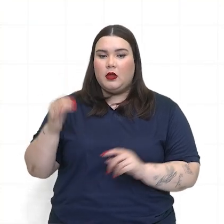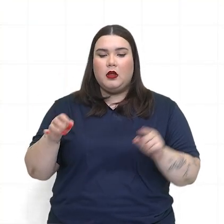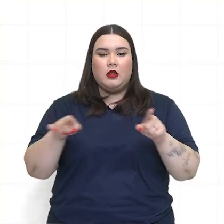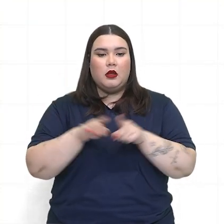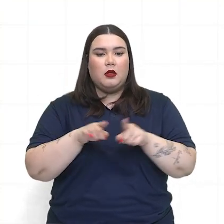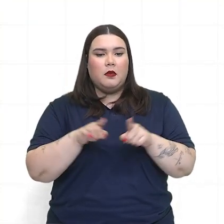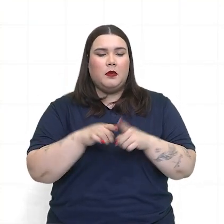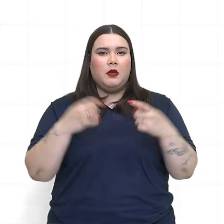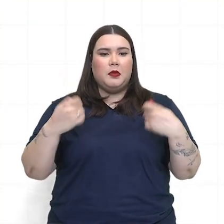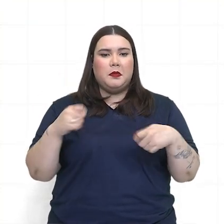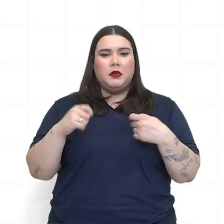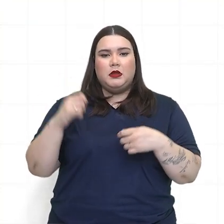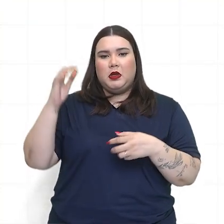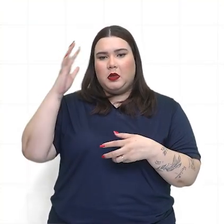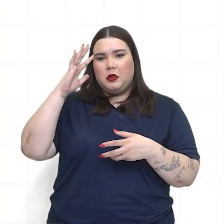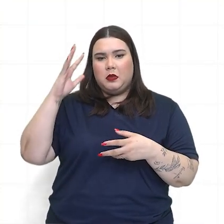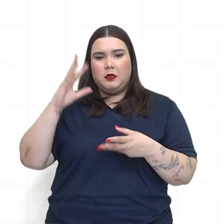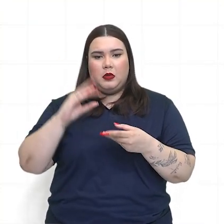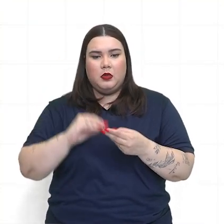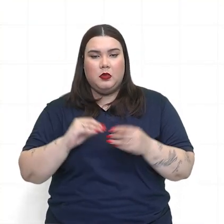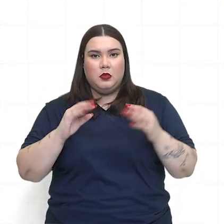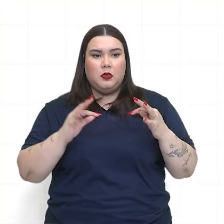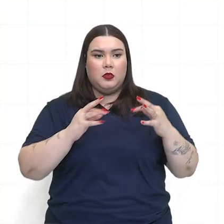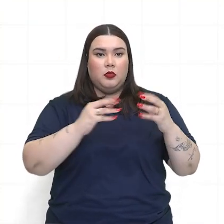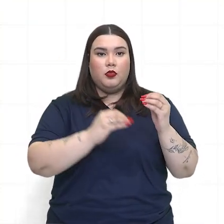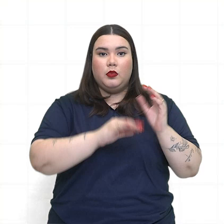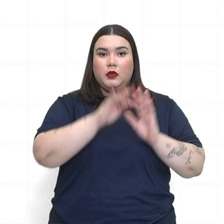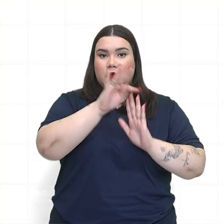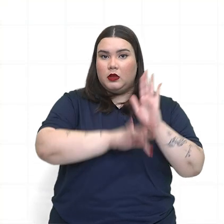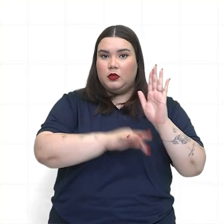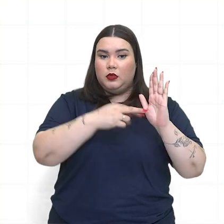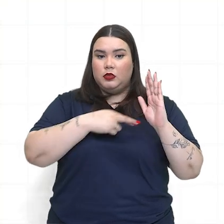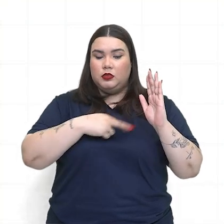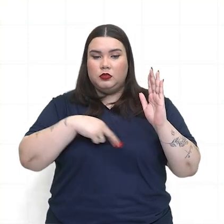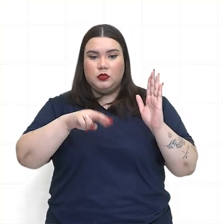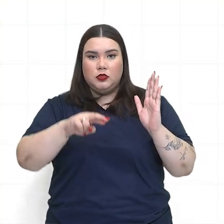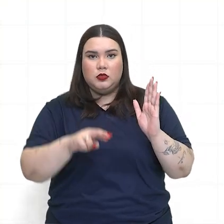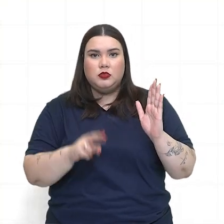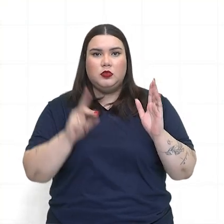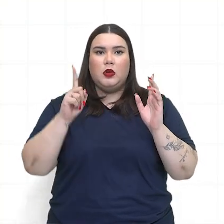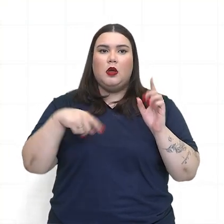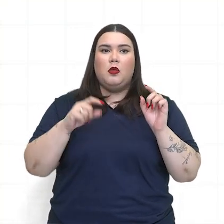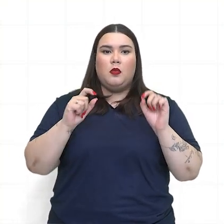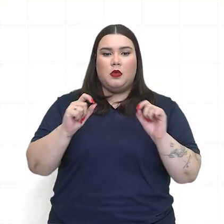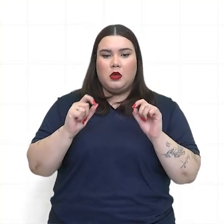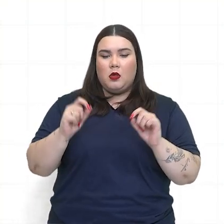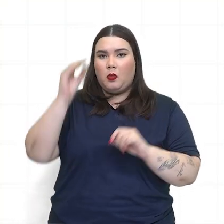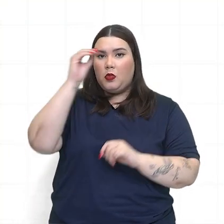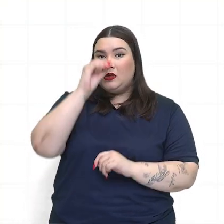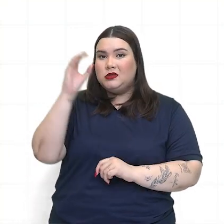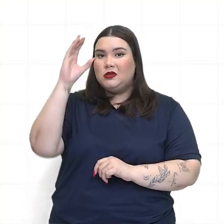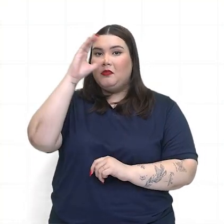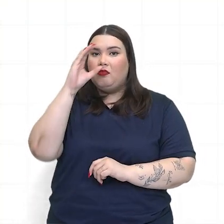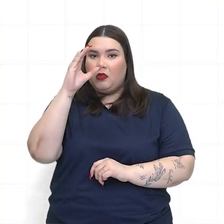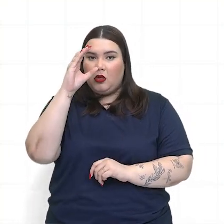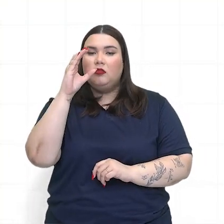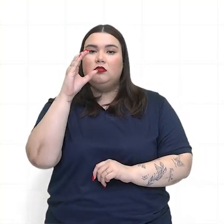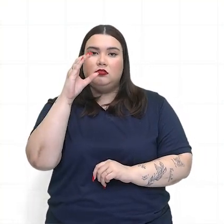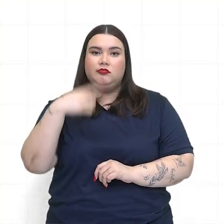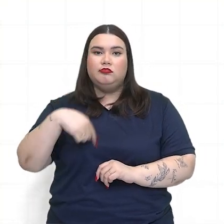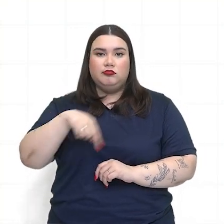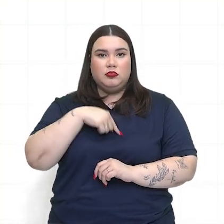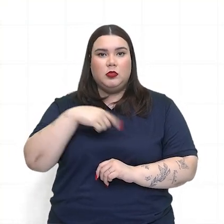Também nós temos que entender que todo escrito sagrado, ele é um tesouro de sabedoria.